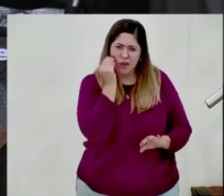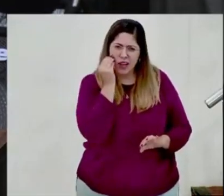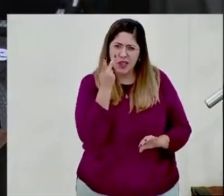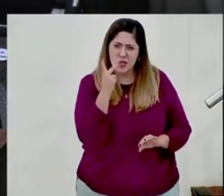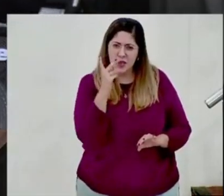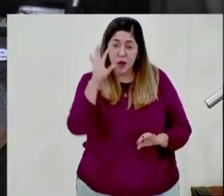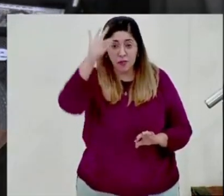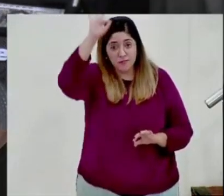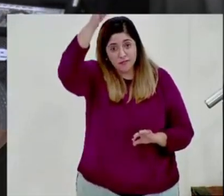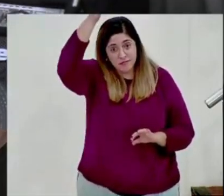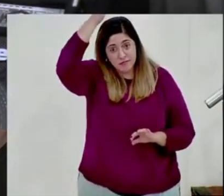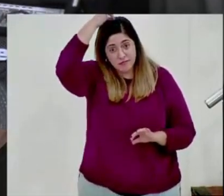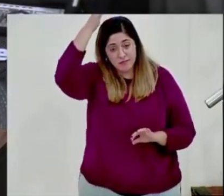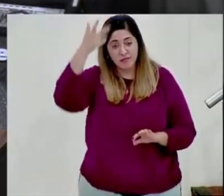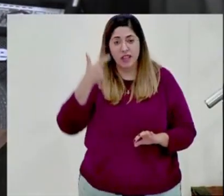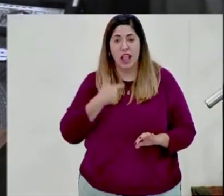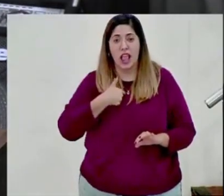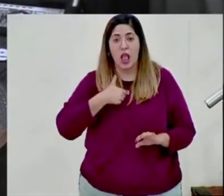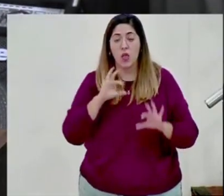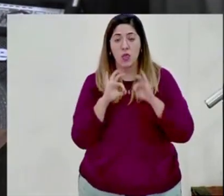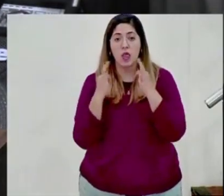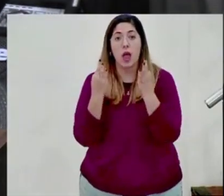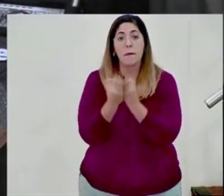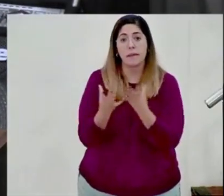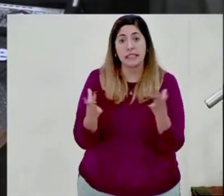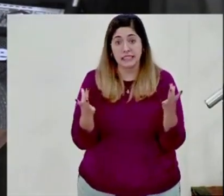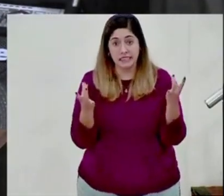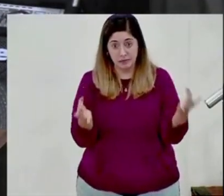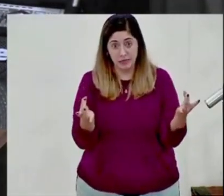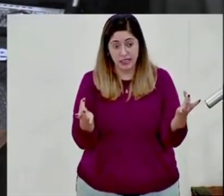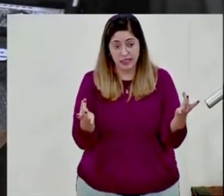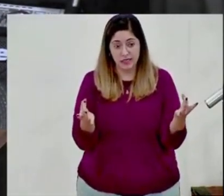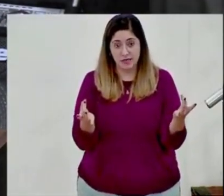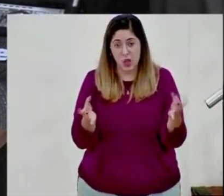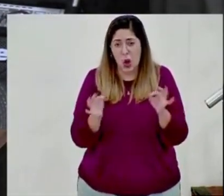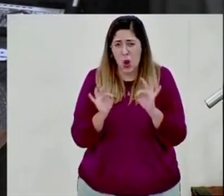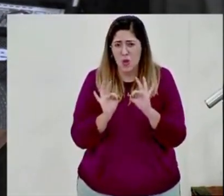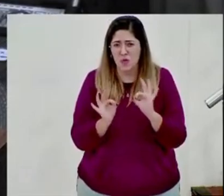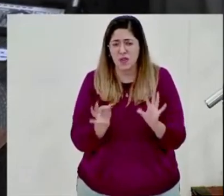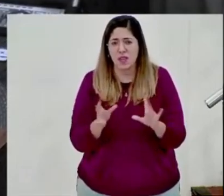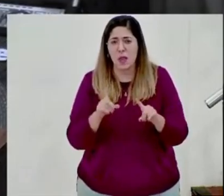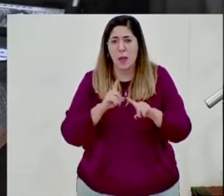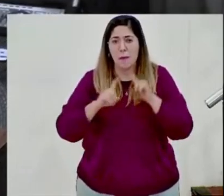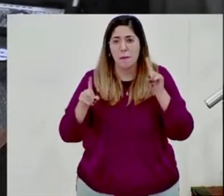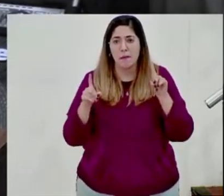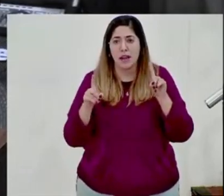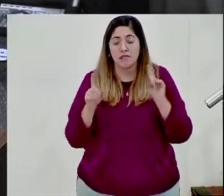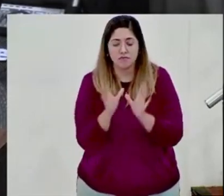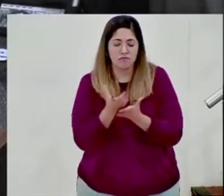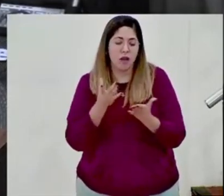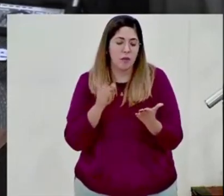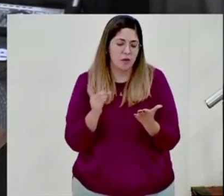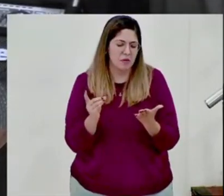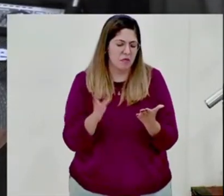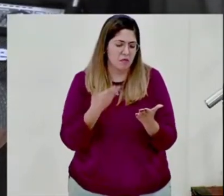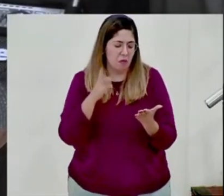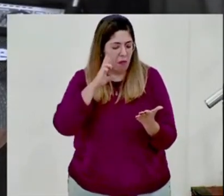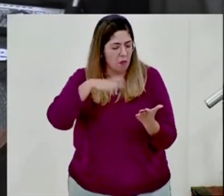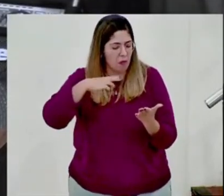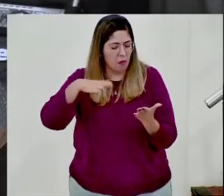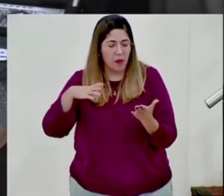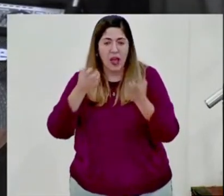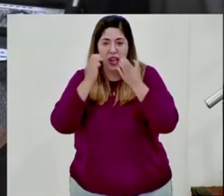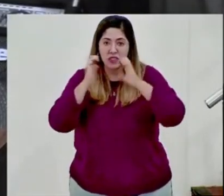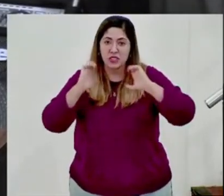Eu vim de uma família espírita, meu pai incorporava entidades mediúnicas. E eu ganhei uma Bíblia de um dentista do meu pai, que era